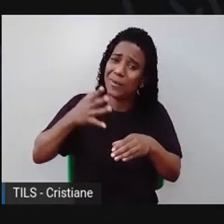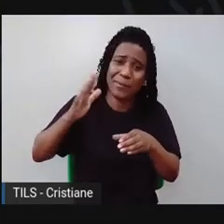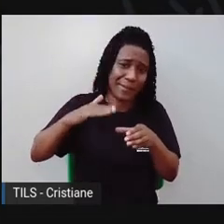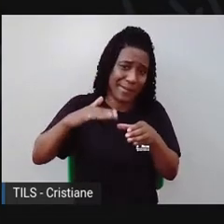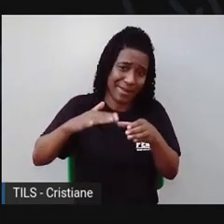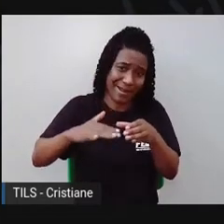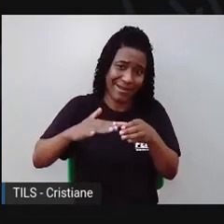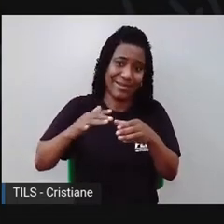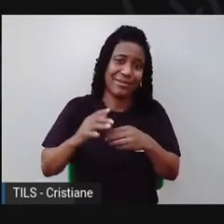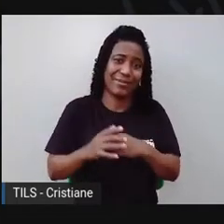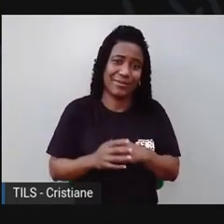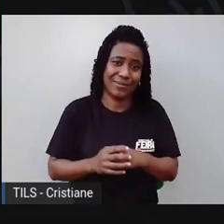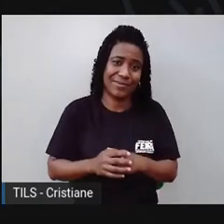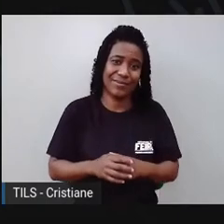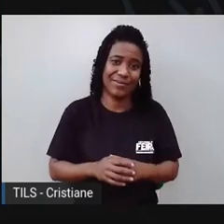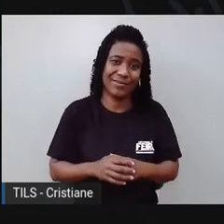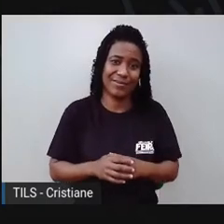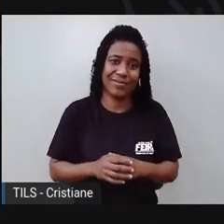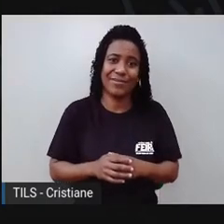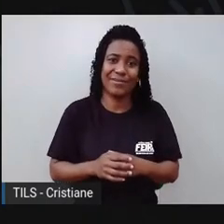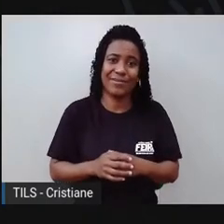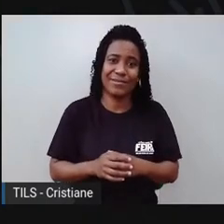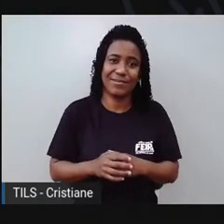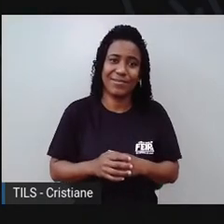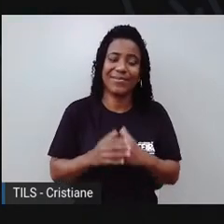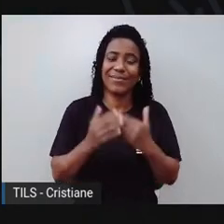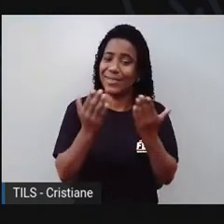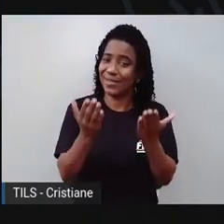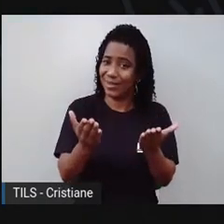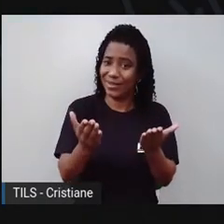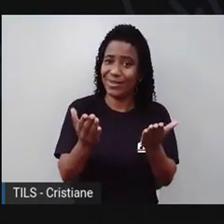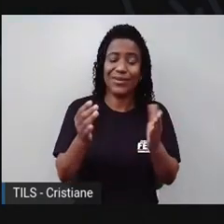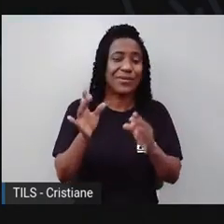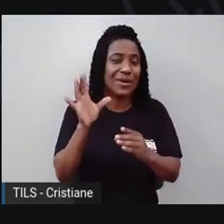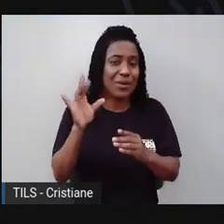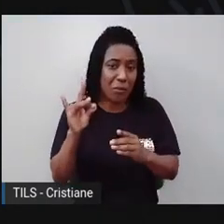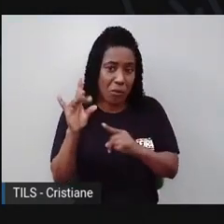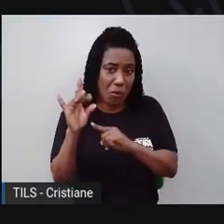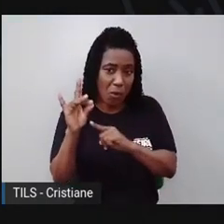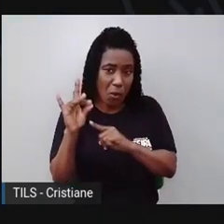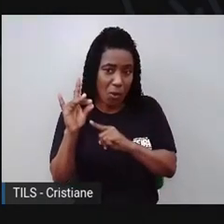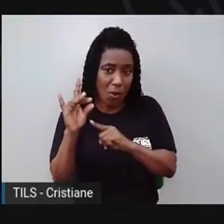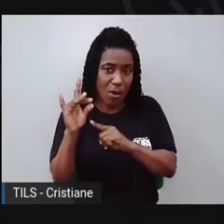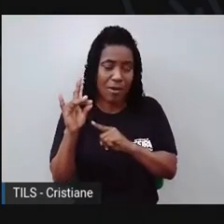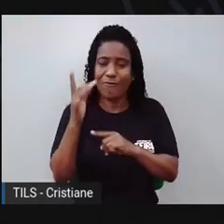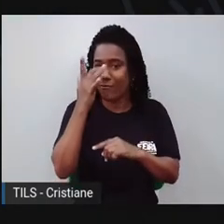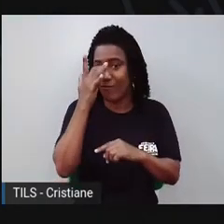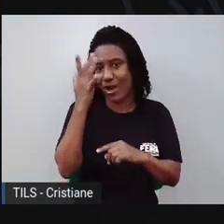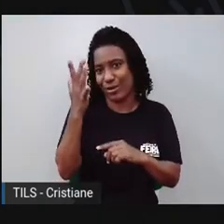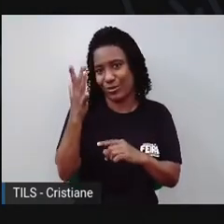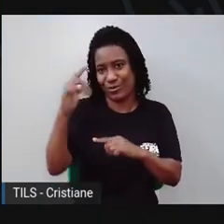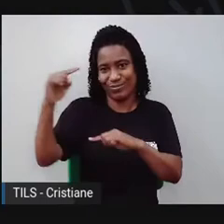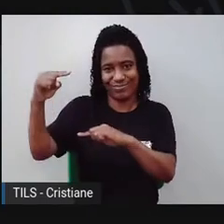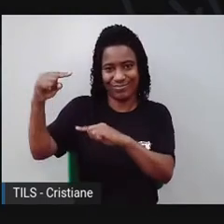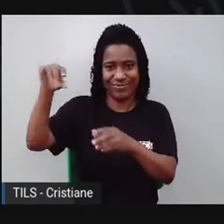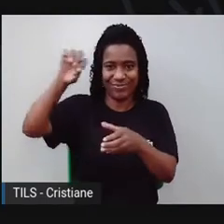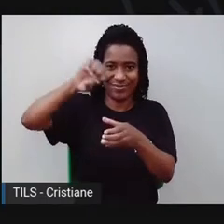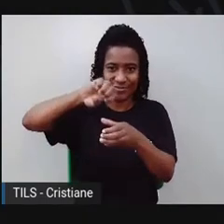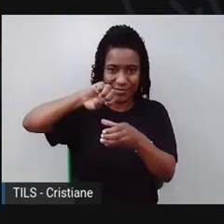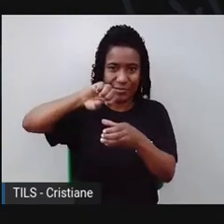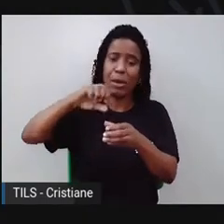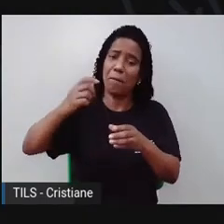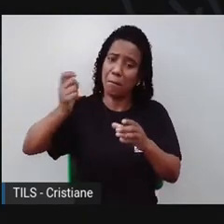pronta fazendo aqui, porque, né, é filmado e para a gente fazer, para trazer, fica difícil. Então, aqui, ó, eu vou